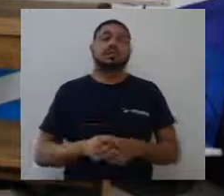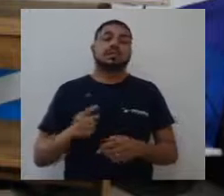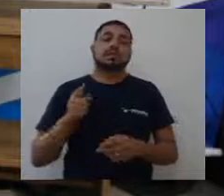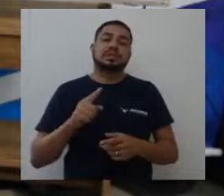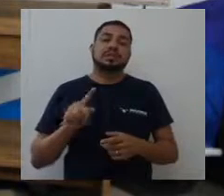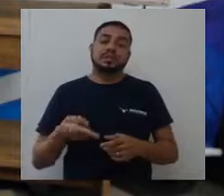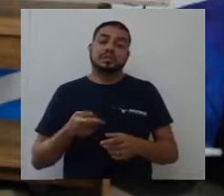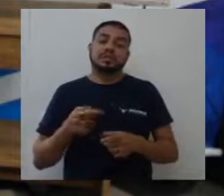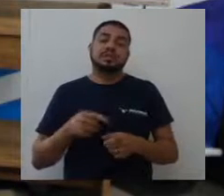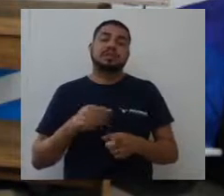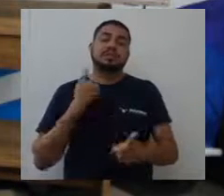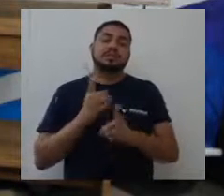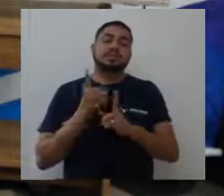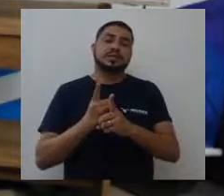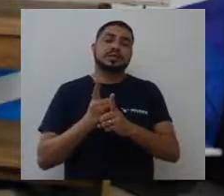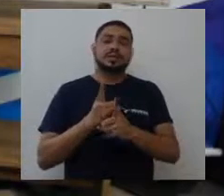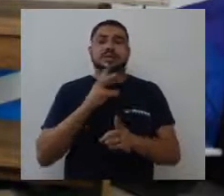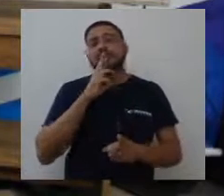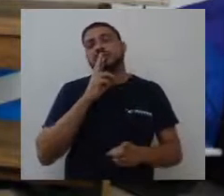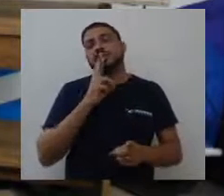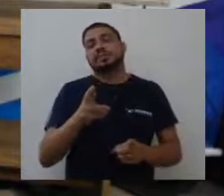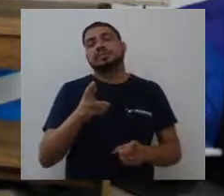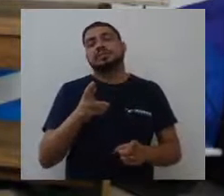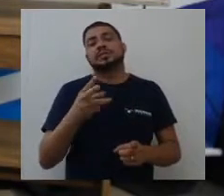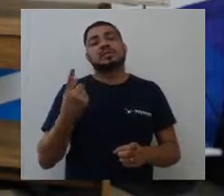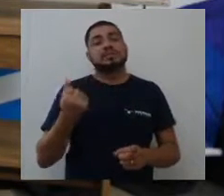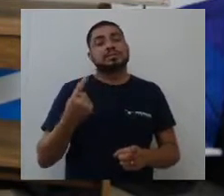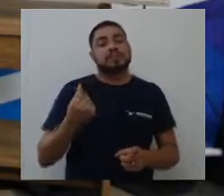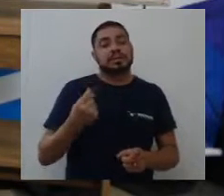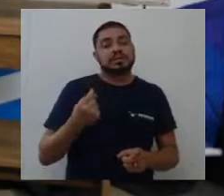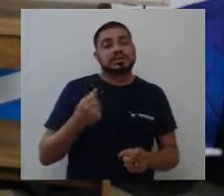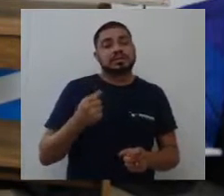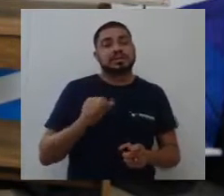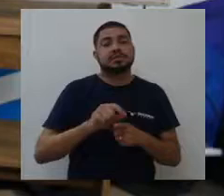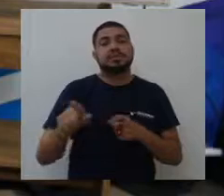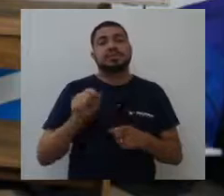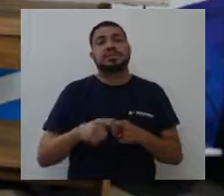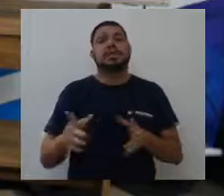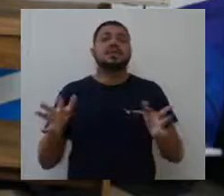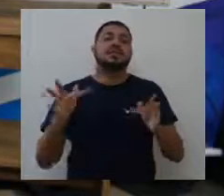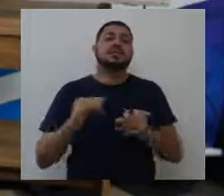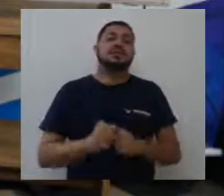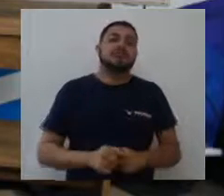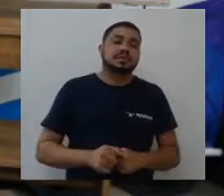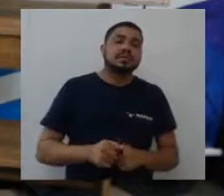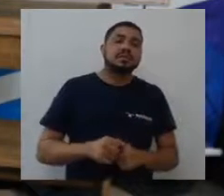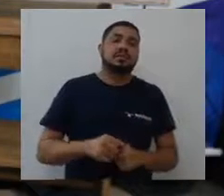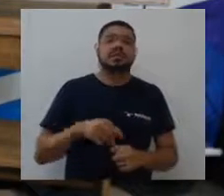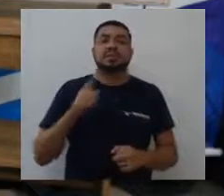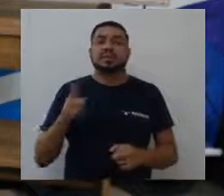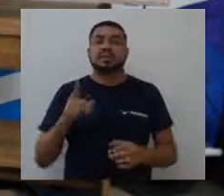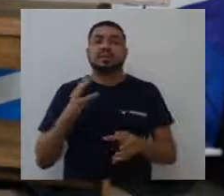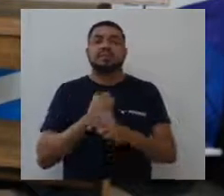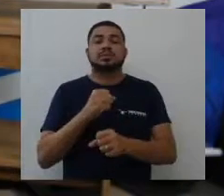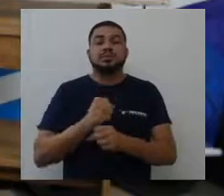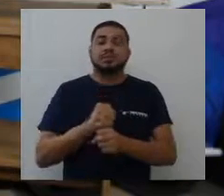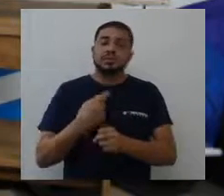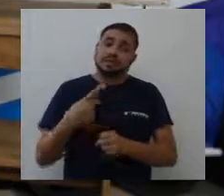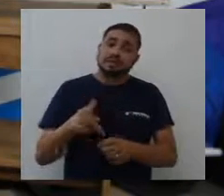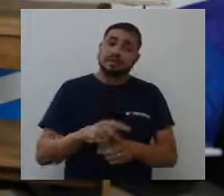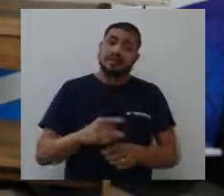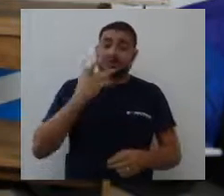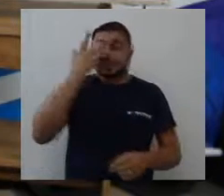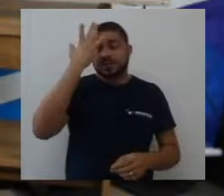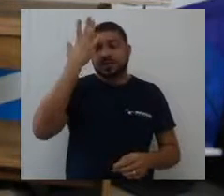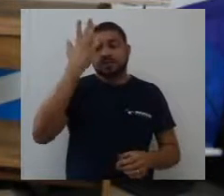casa decimal. E encontrei o resultado do preço do aluguel final de Rafael. E essa conta fica para você, que está muito